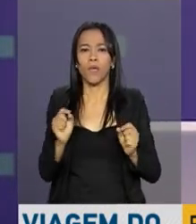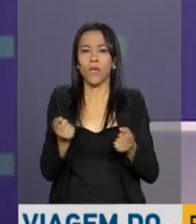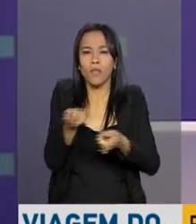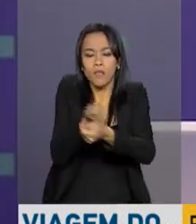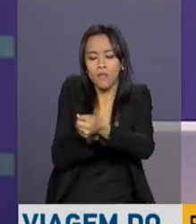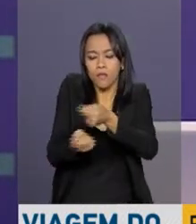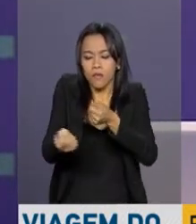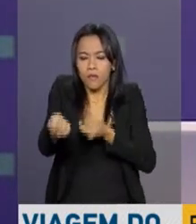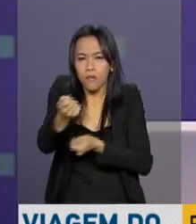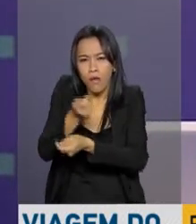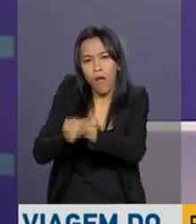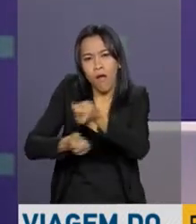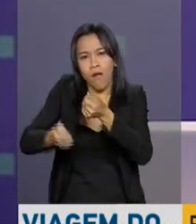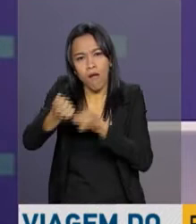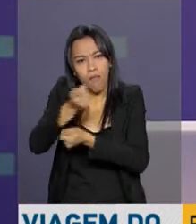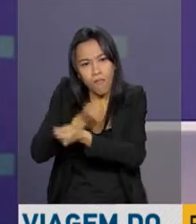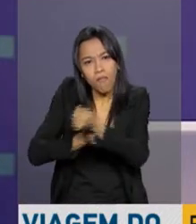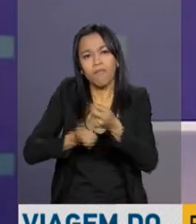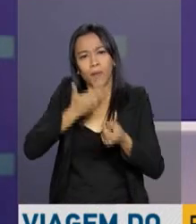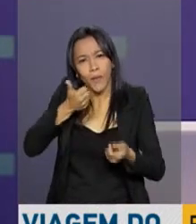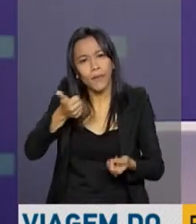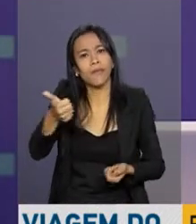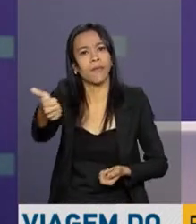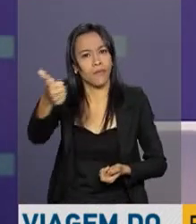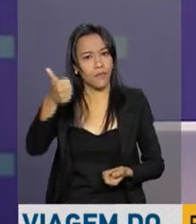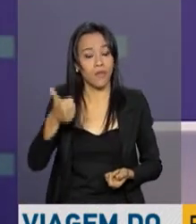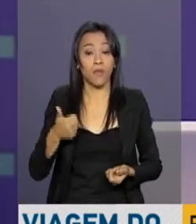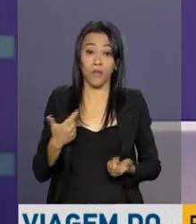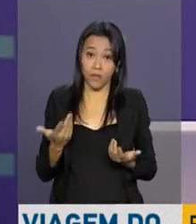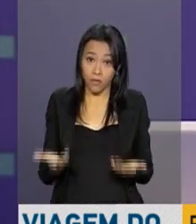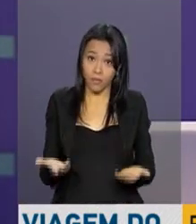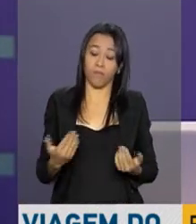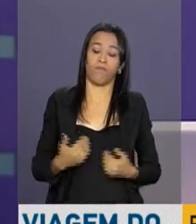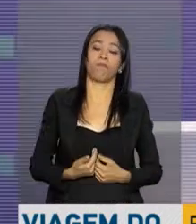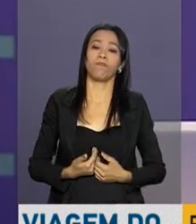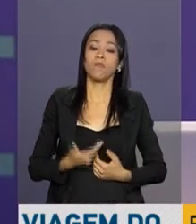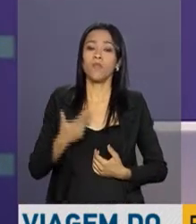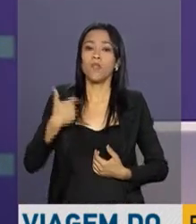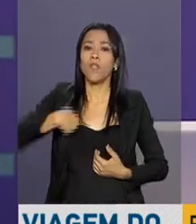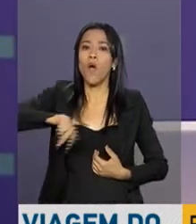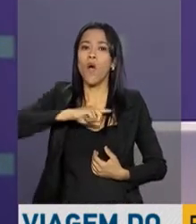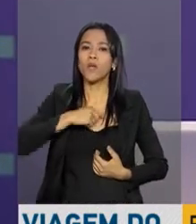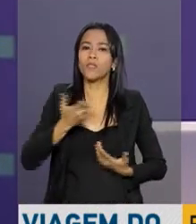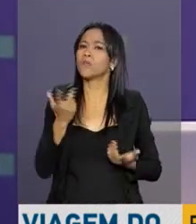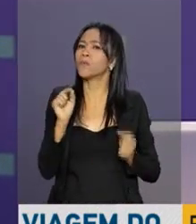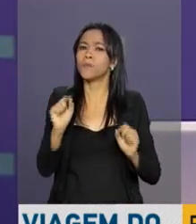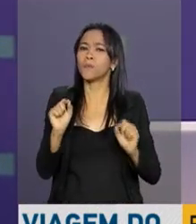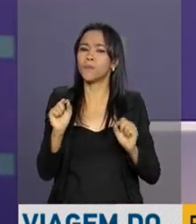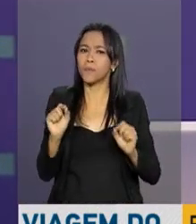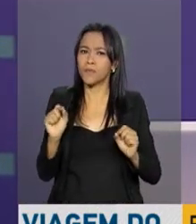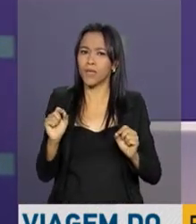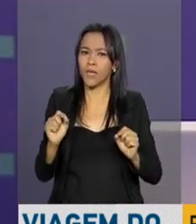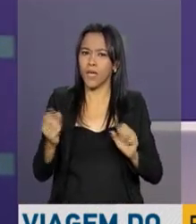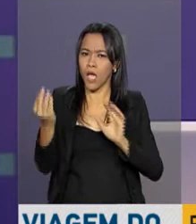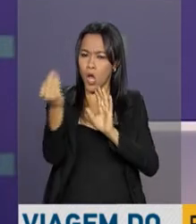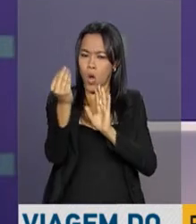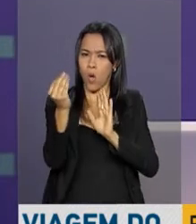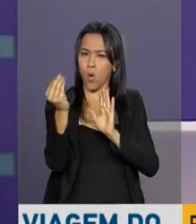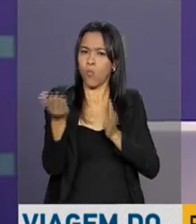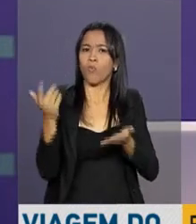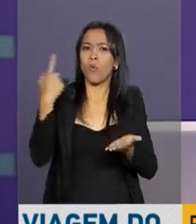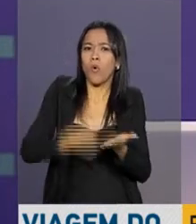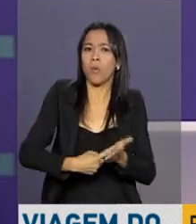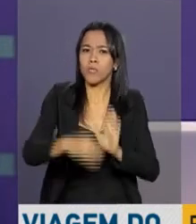negócios. Estamos levando adiante, meus senhores, a mais ambiciosa agenda de